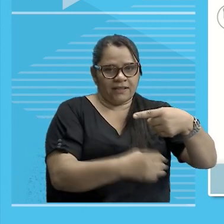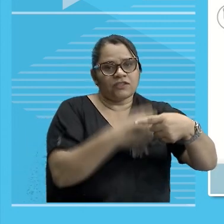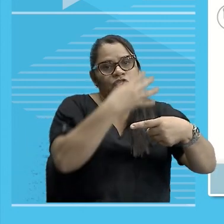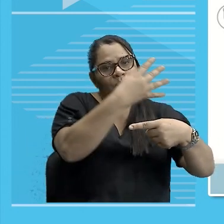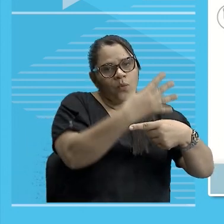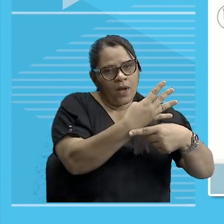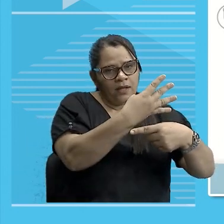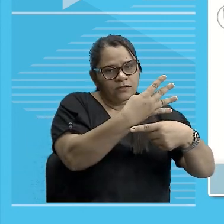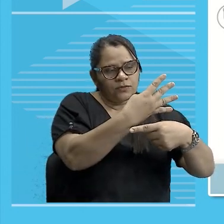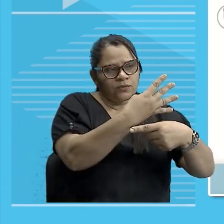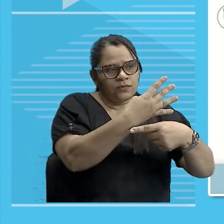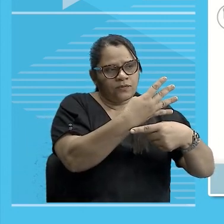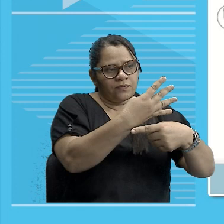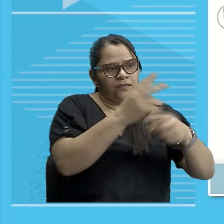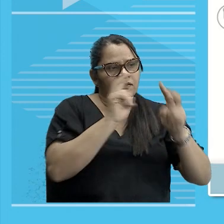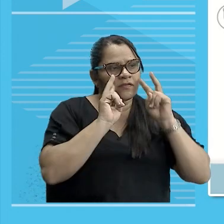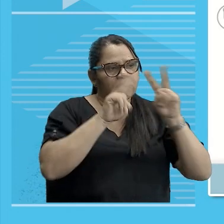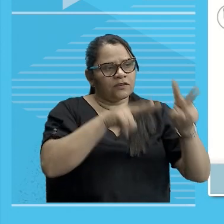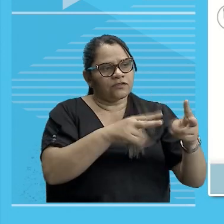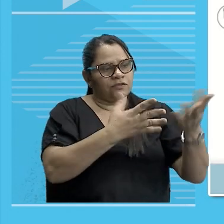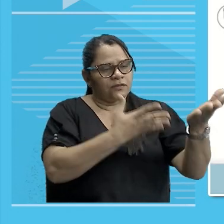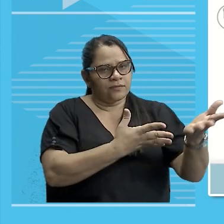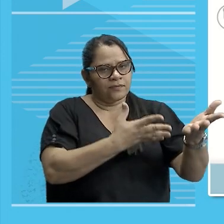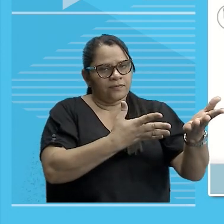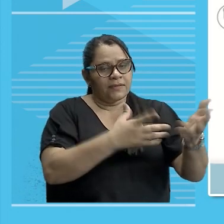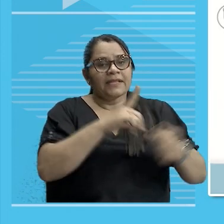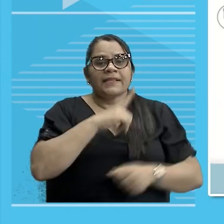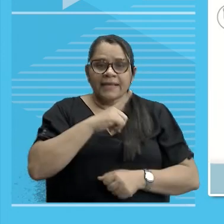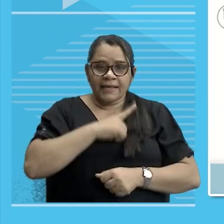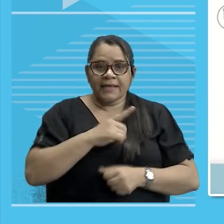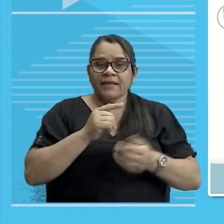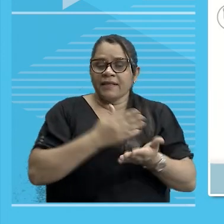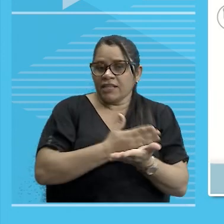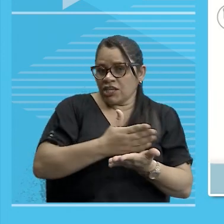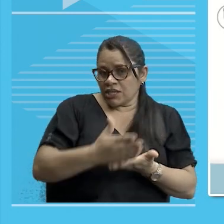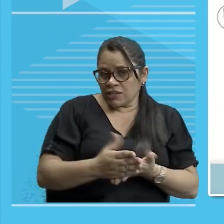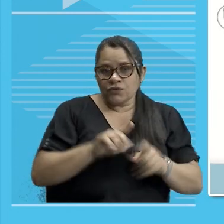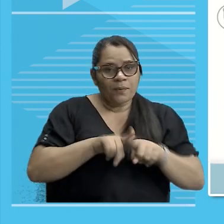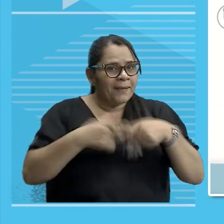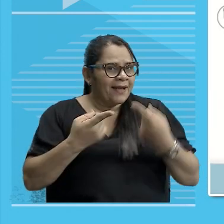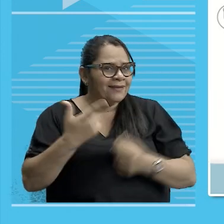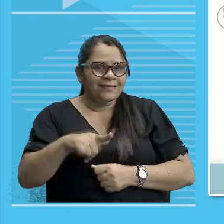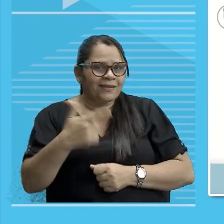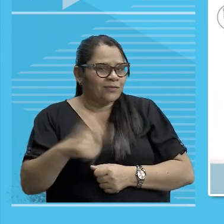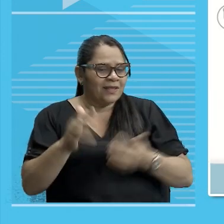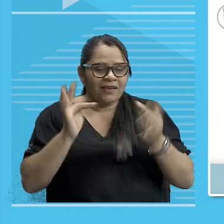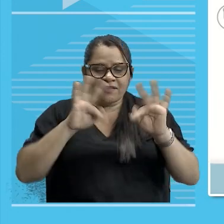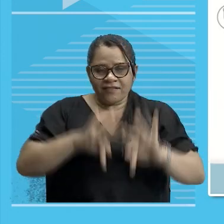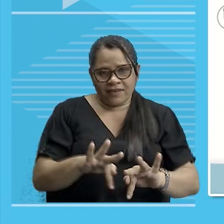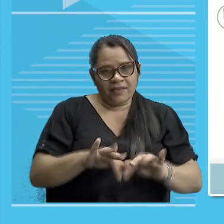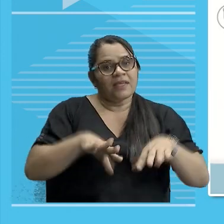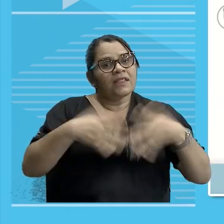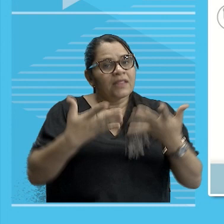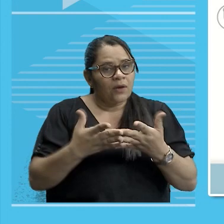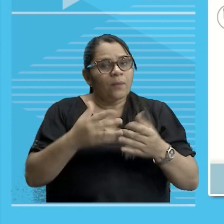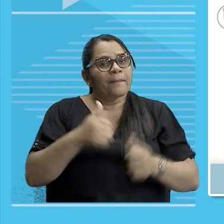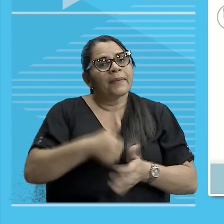não tem fim é Um Ciclo PDCA que é planejamento execução